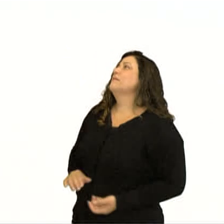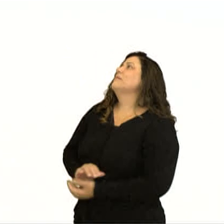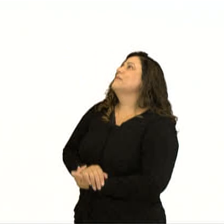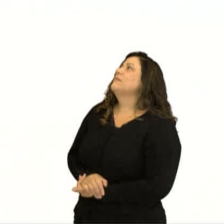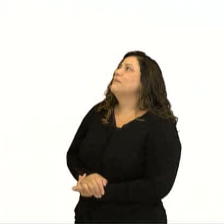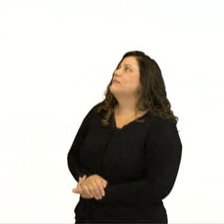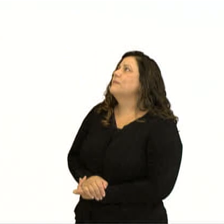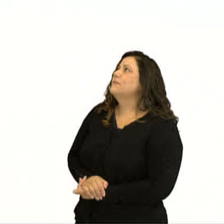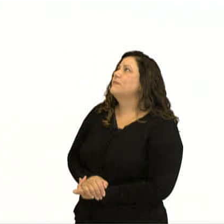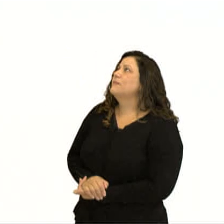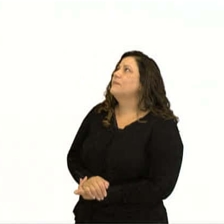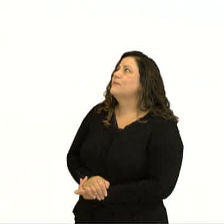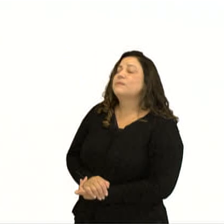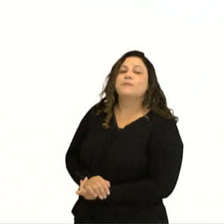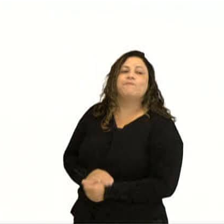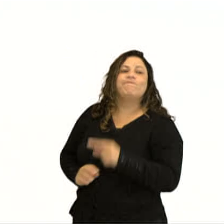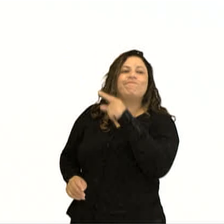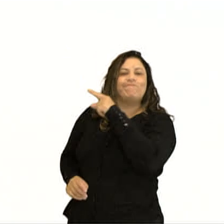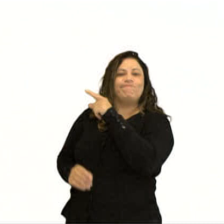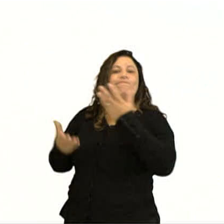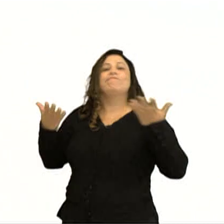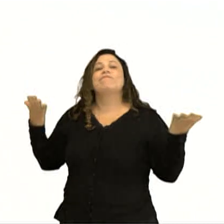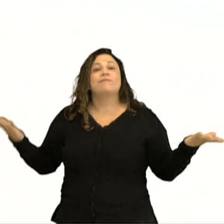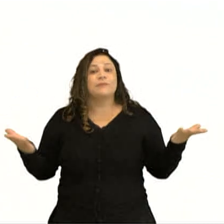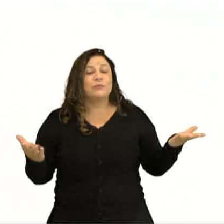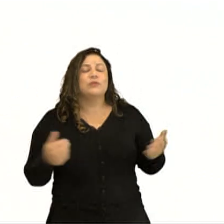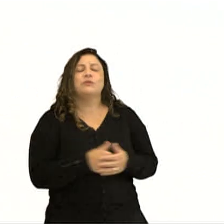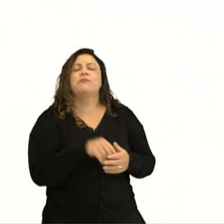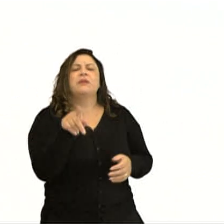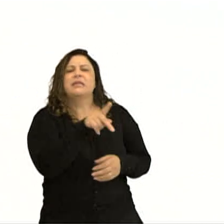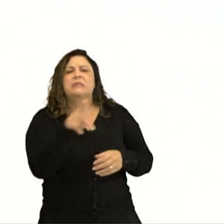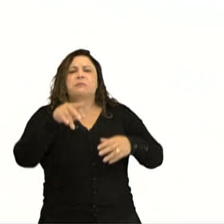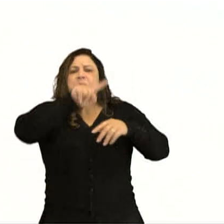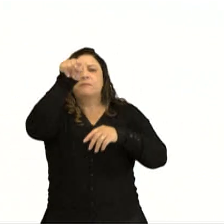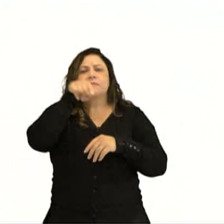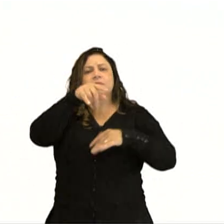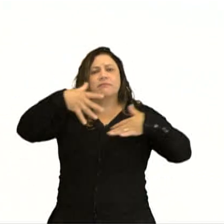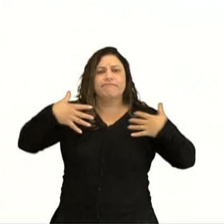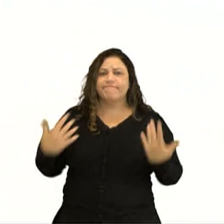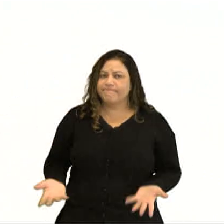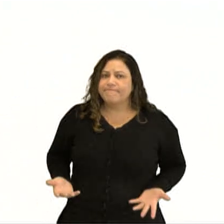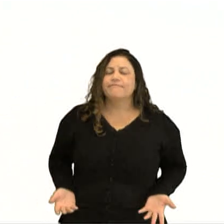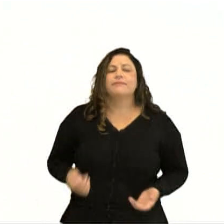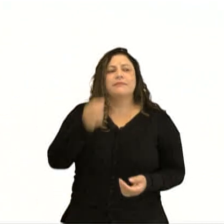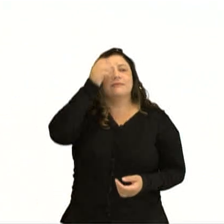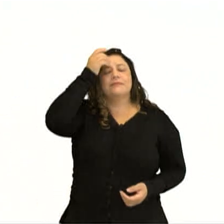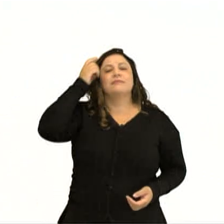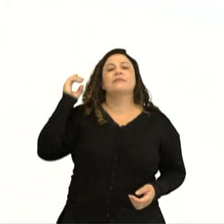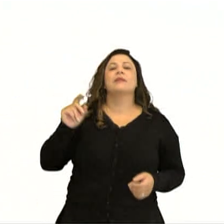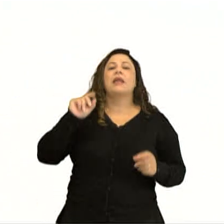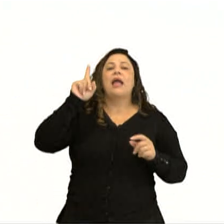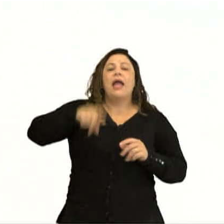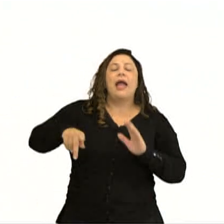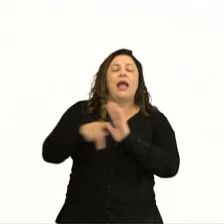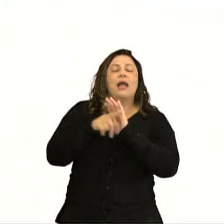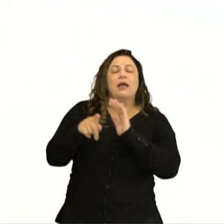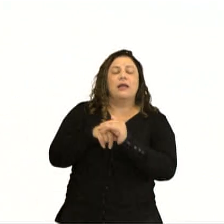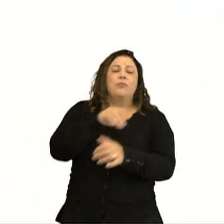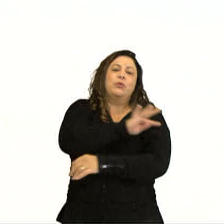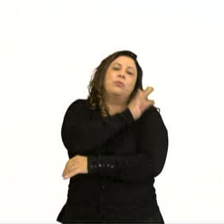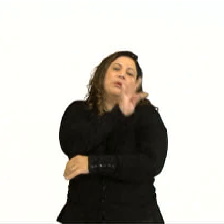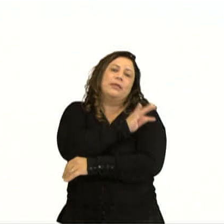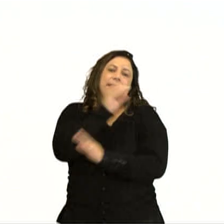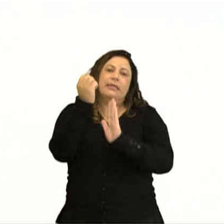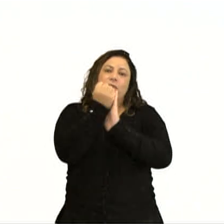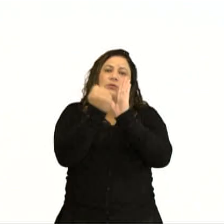E o pontilismo? O que vem a ser o pontilismo, professor? Pontilismo. Pontilismo é uma técnica que surgiu no século